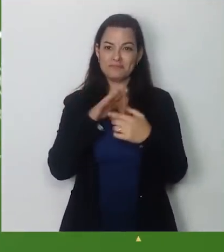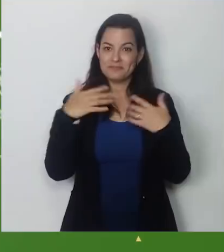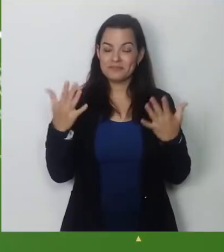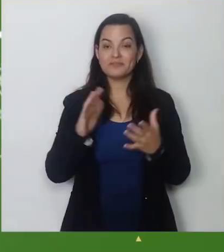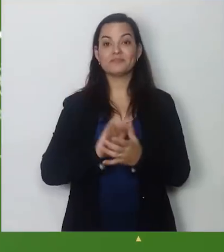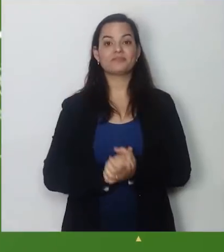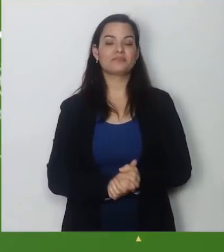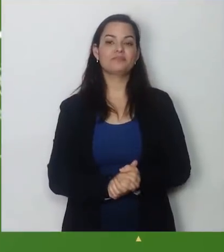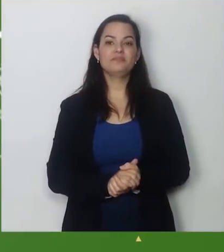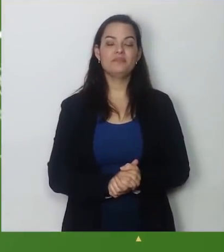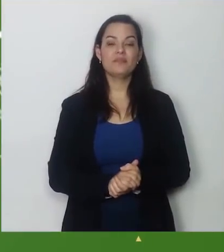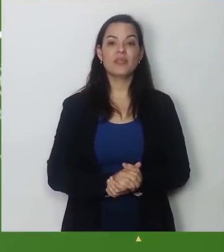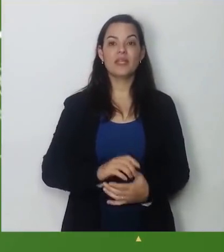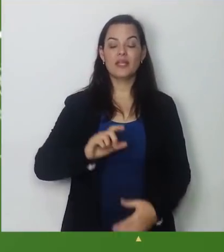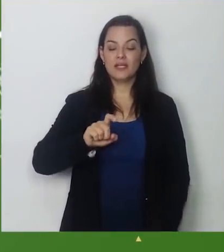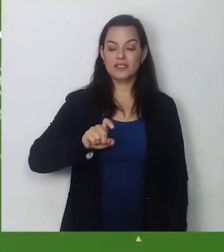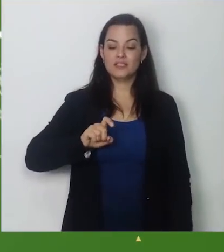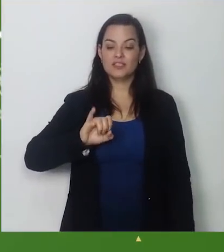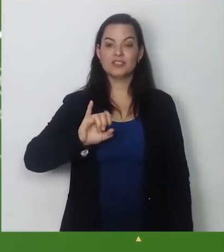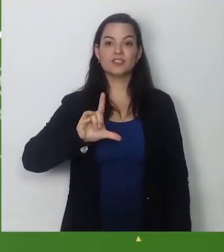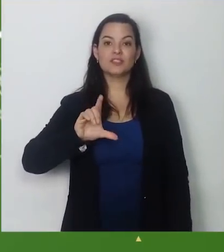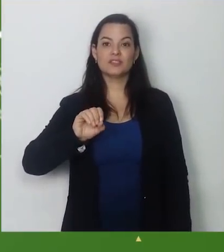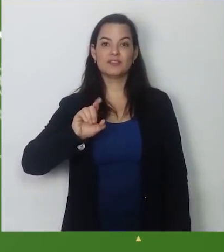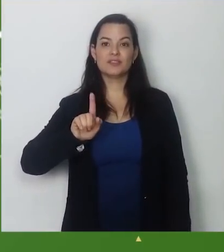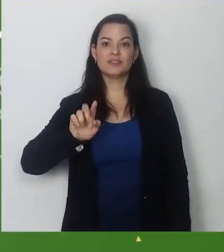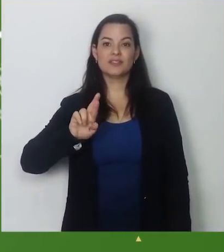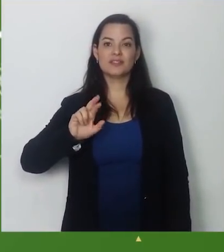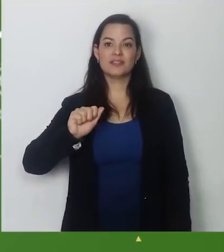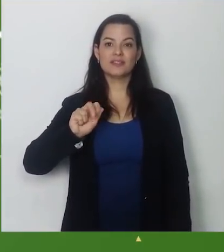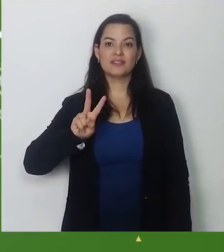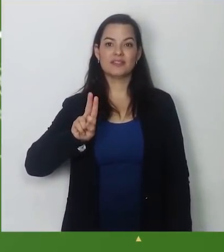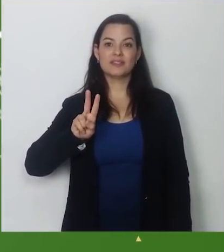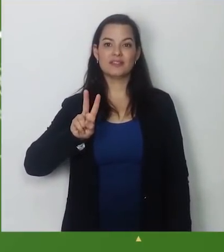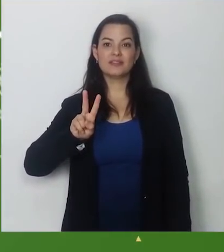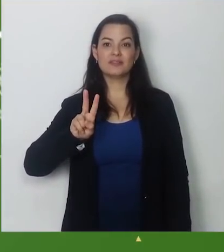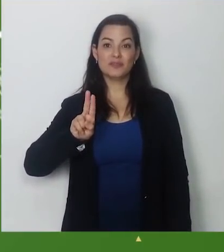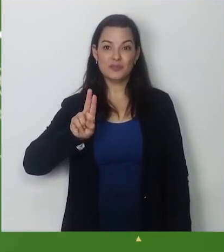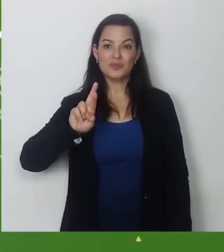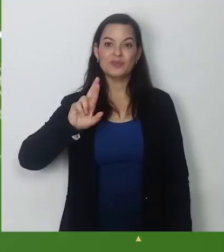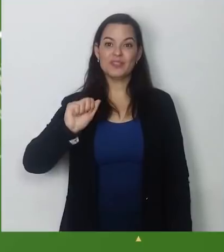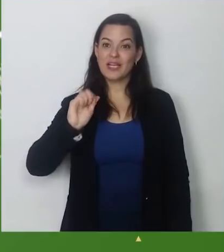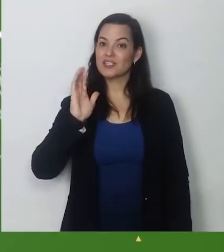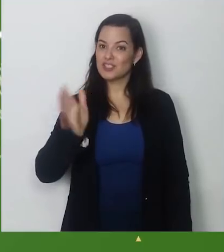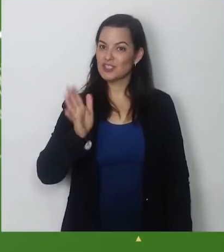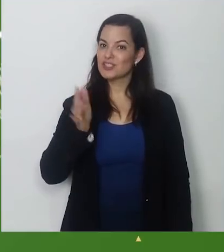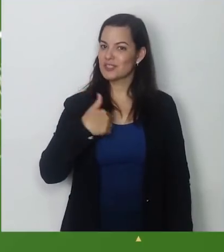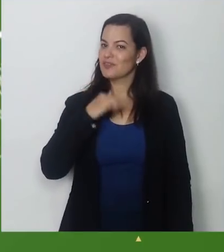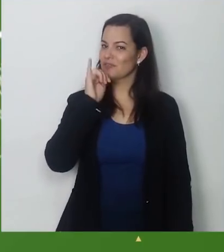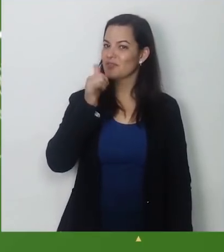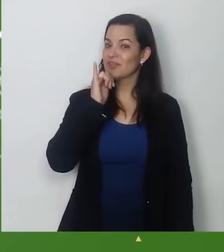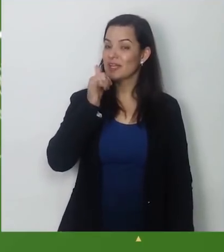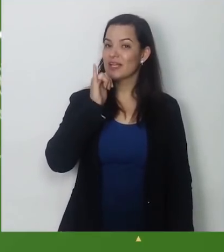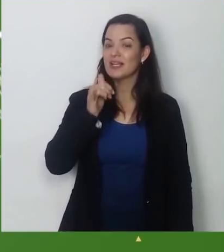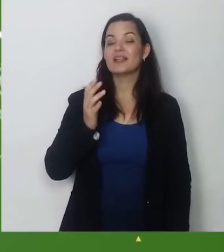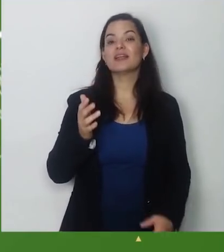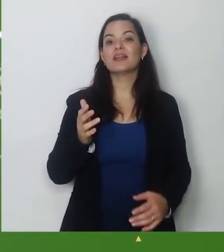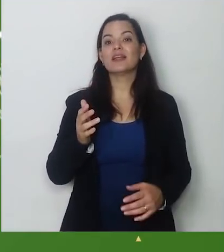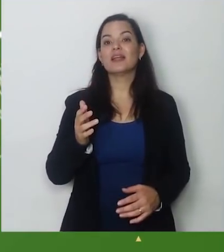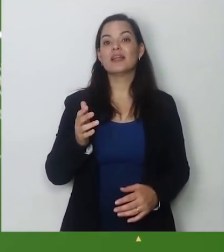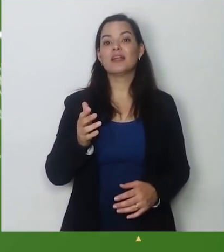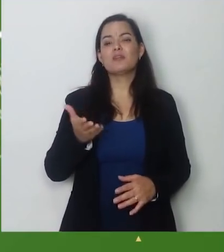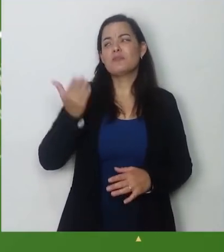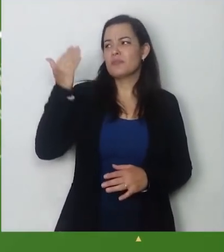A xilogravura, eu já comentei sobre ela com vocês quando nós falamos sobre o cordel.